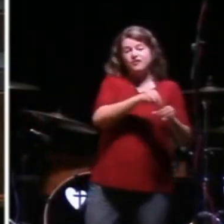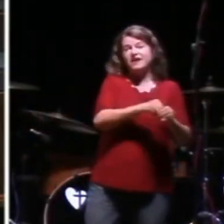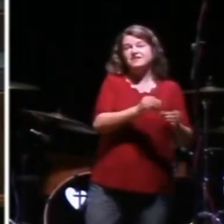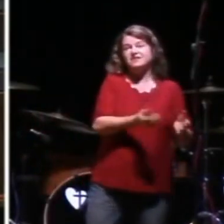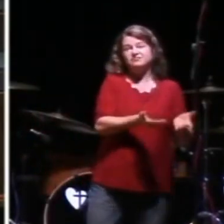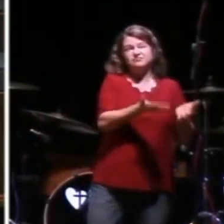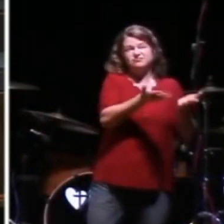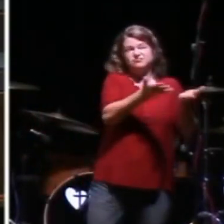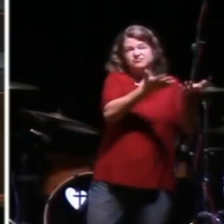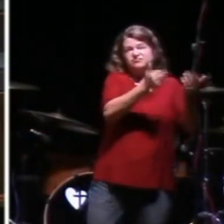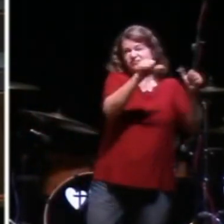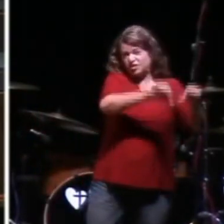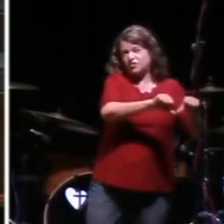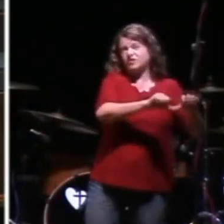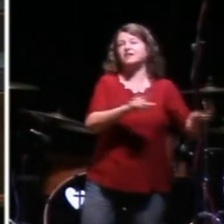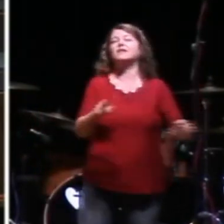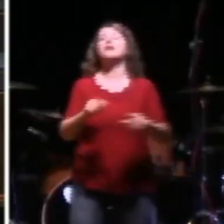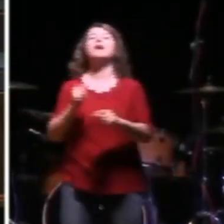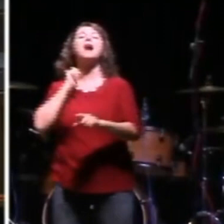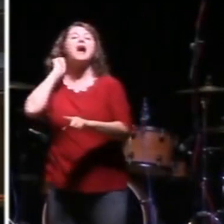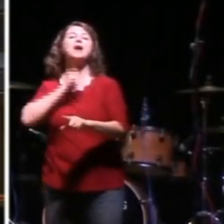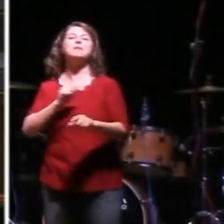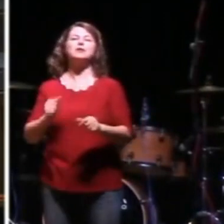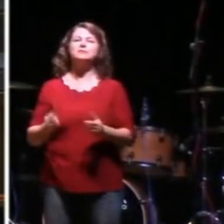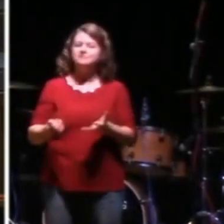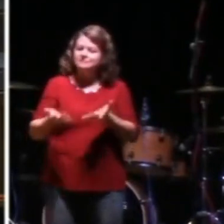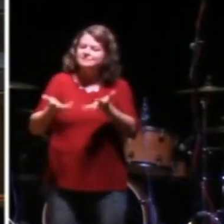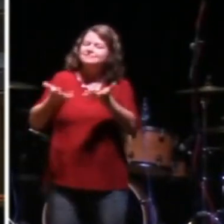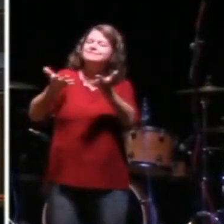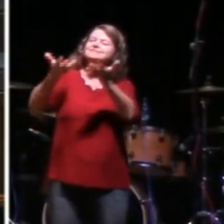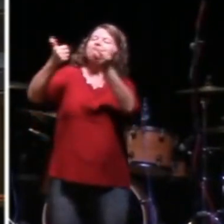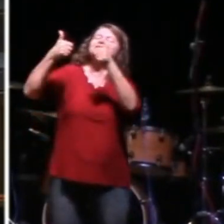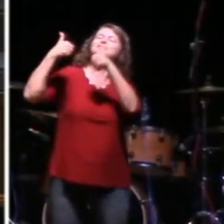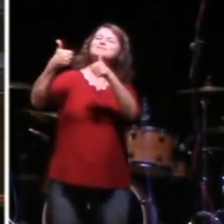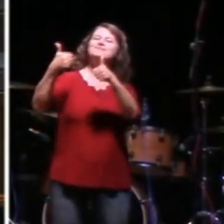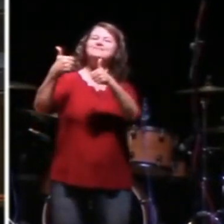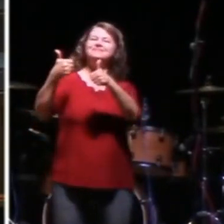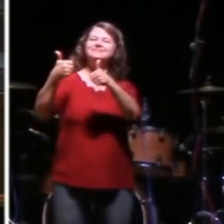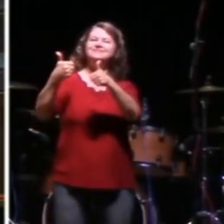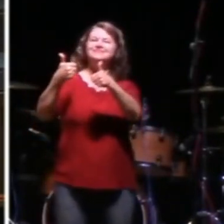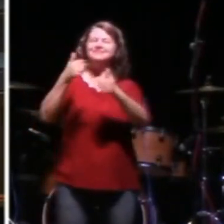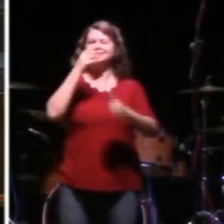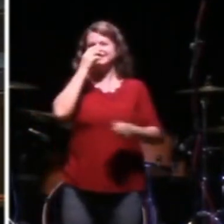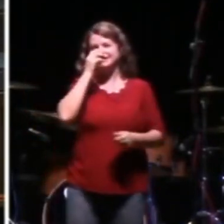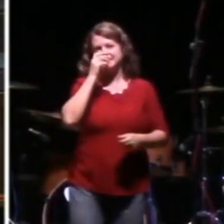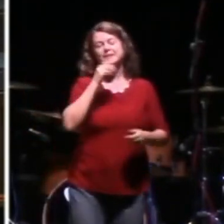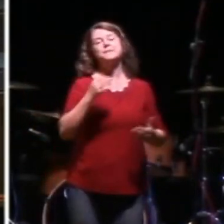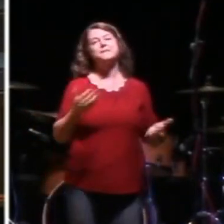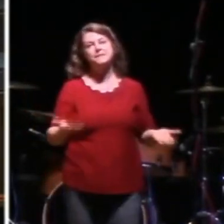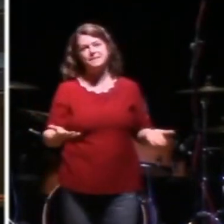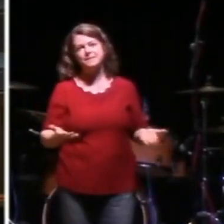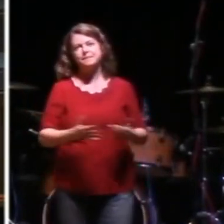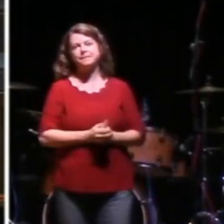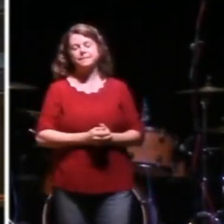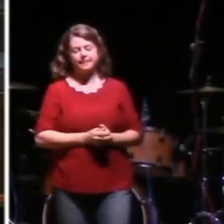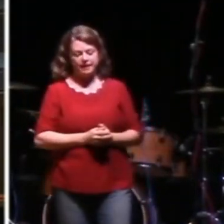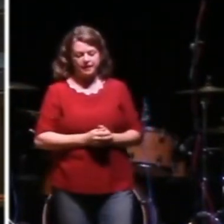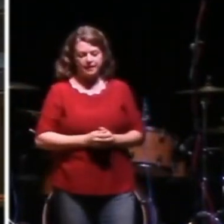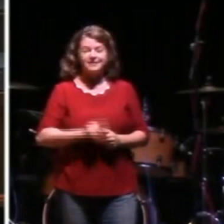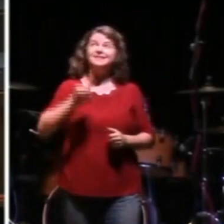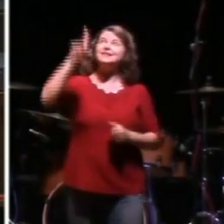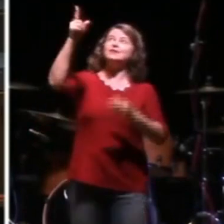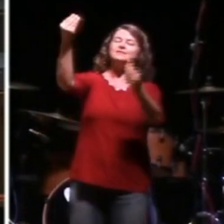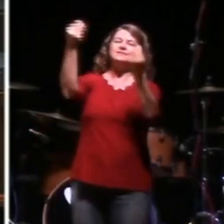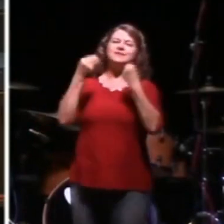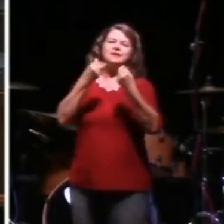querido e o sustento vem do senhor meu nove é a praga das trevas